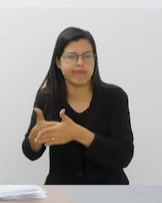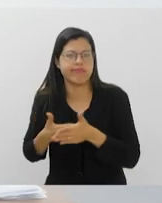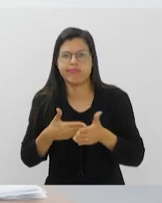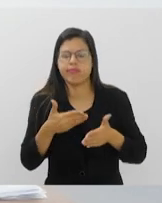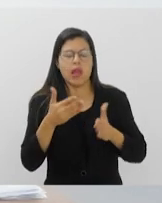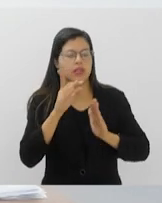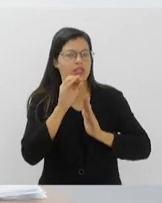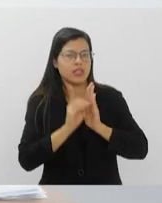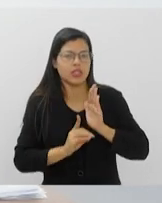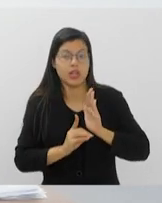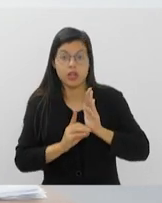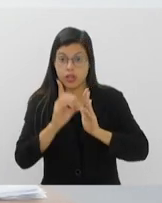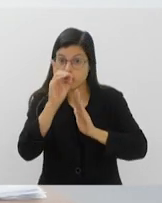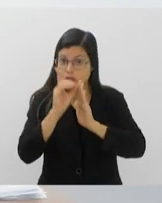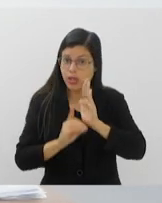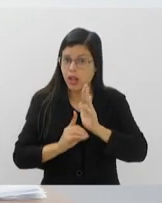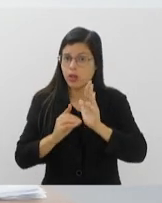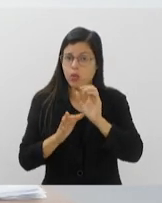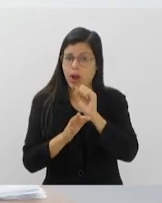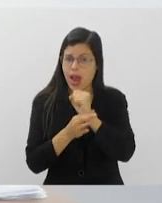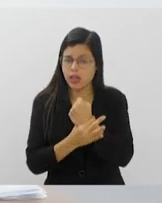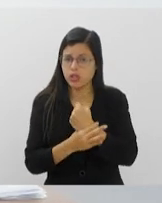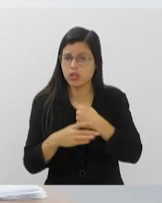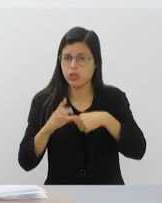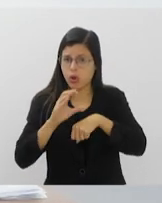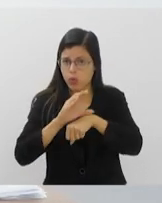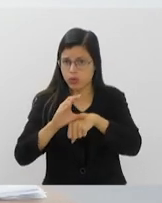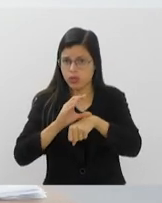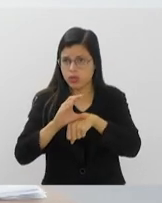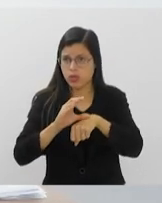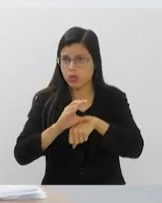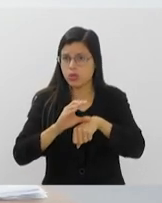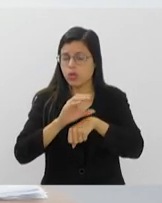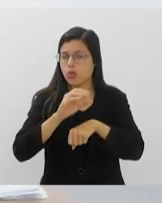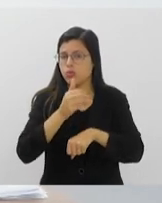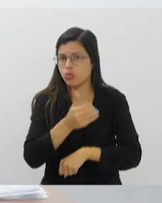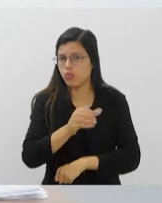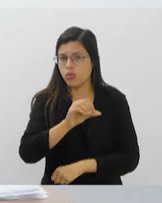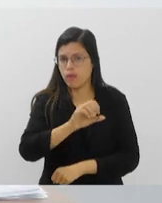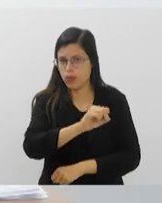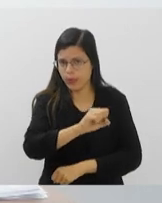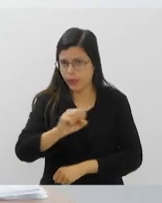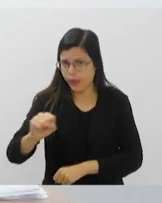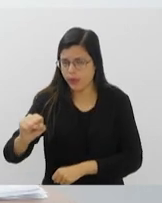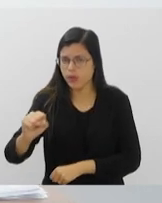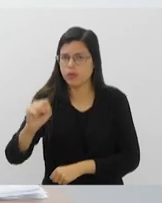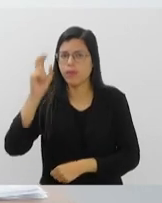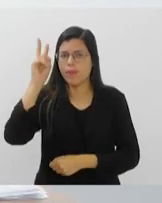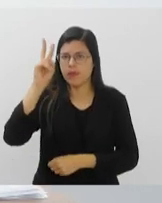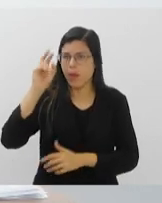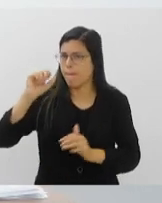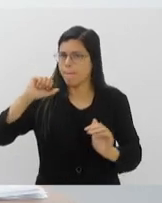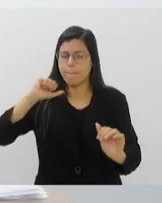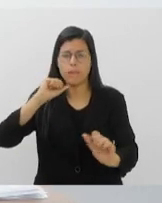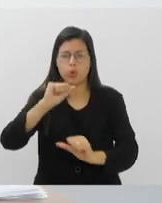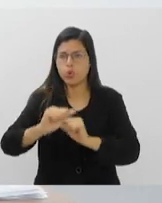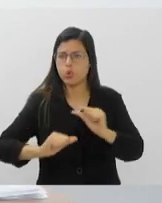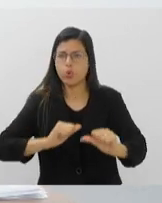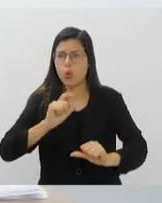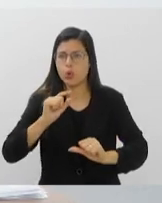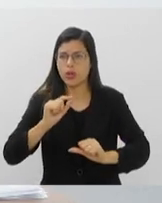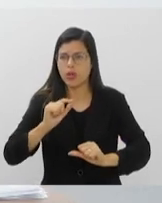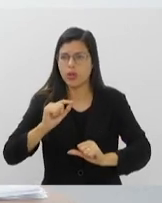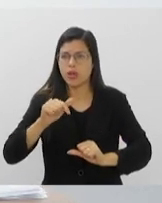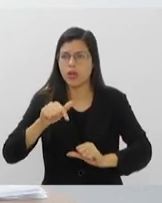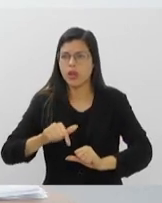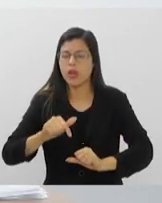direito que tá garantido na Constituição de 88 Constituição de 88 que a gente vai lembrar que mudou o paradigma do código de menores da